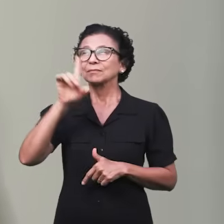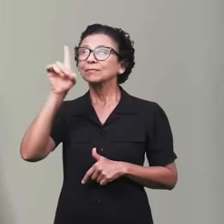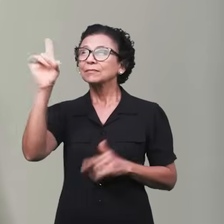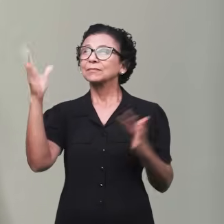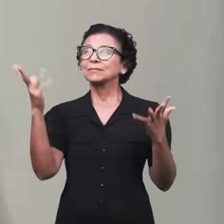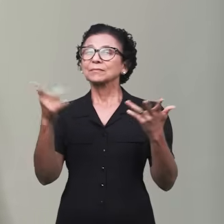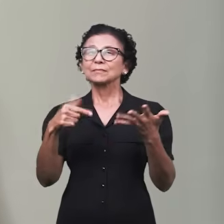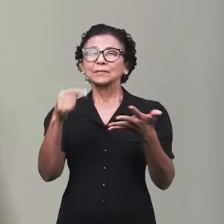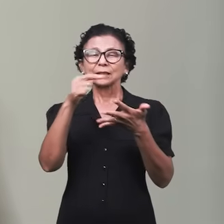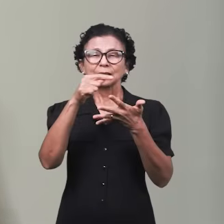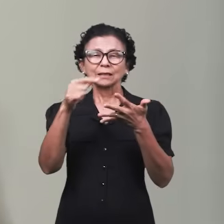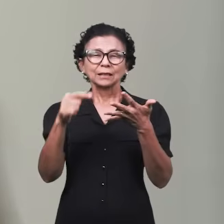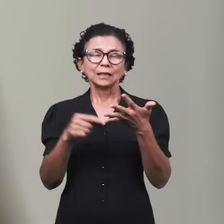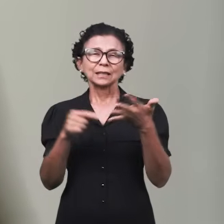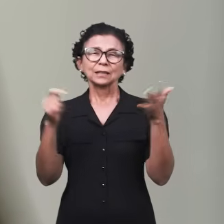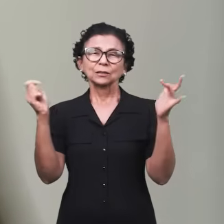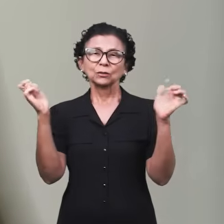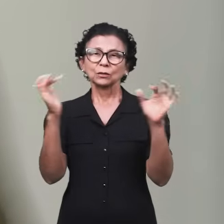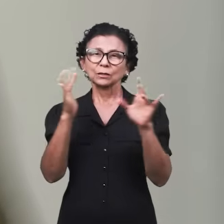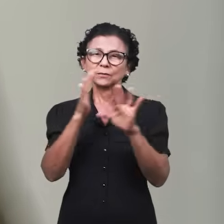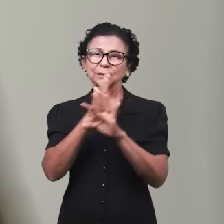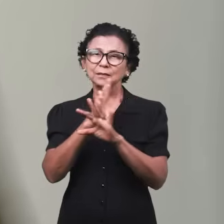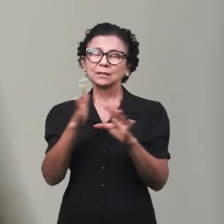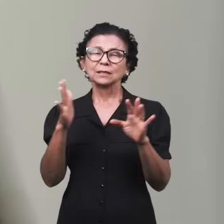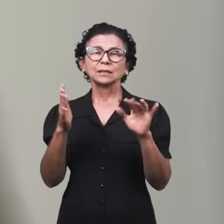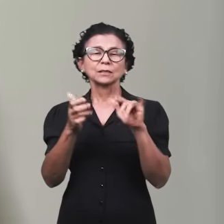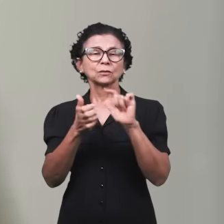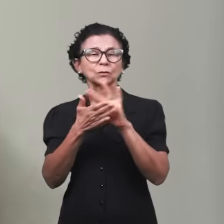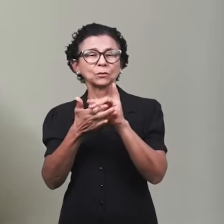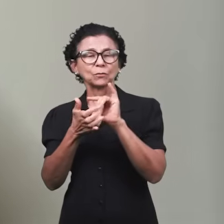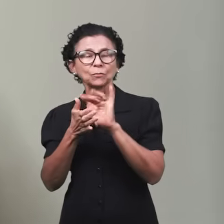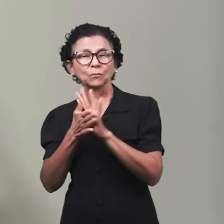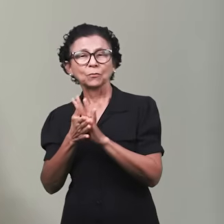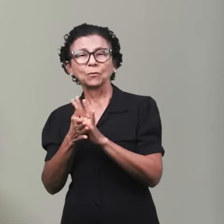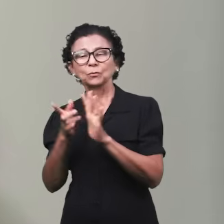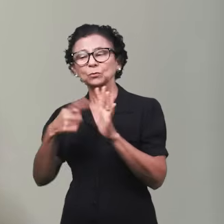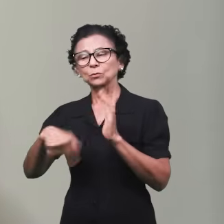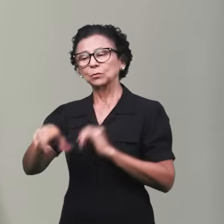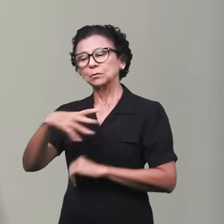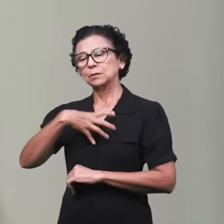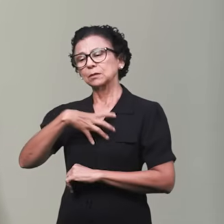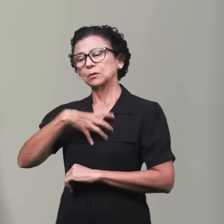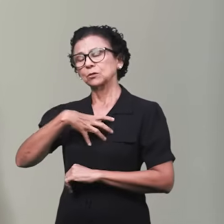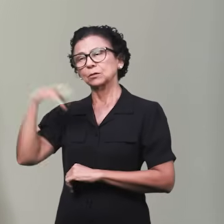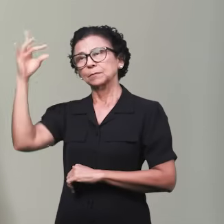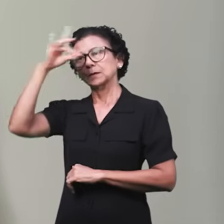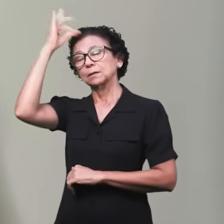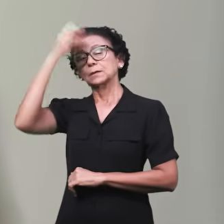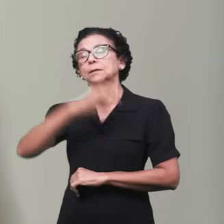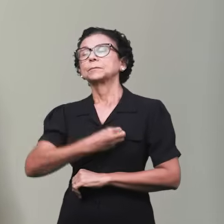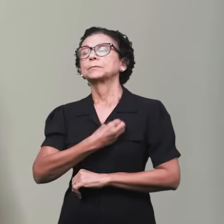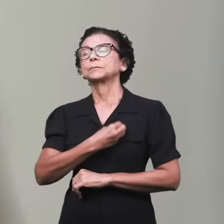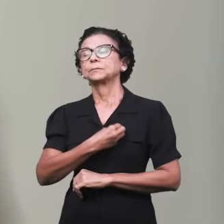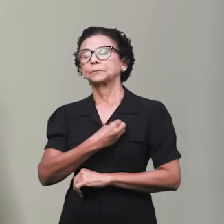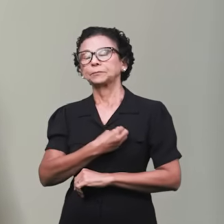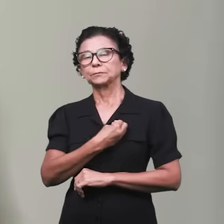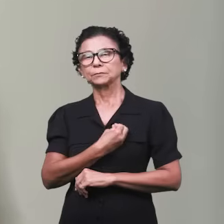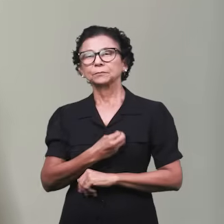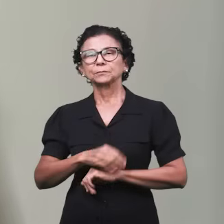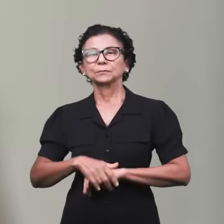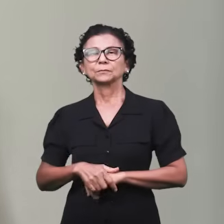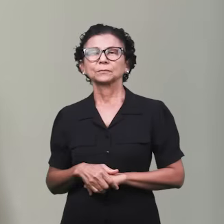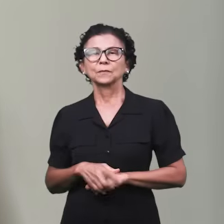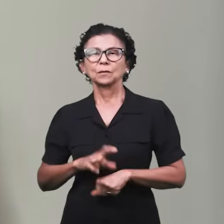e em cada louvor, a igreja pôde sentir a presença do Espírito Santo, trazendo renovo e edificação. Foi um culto marcado pela